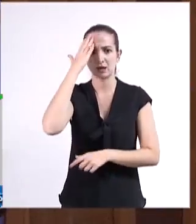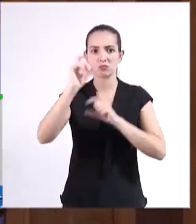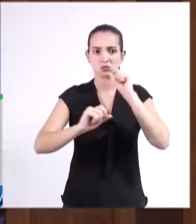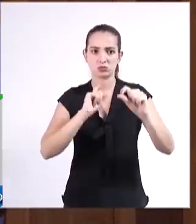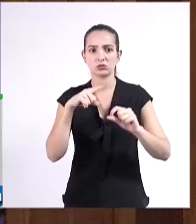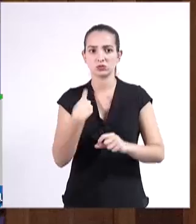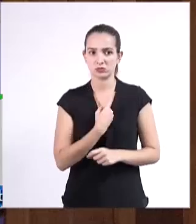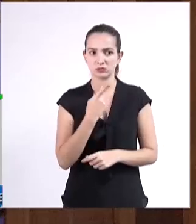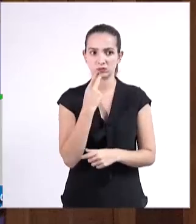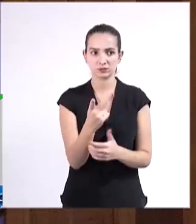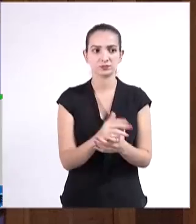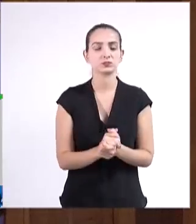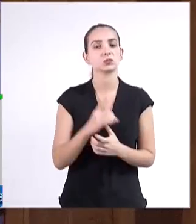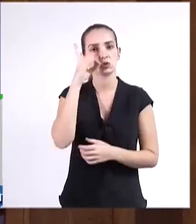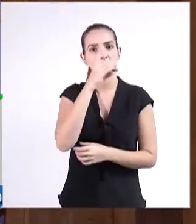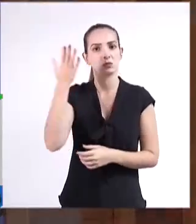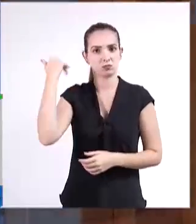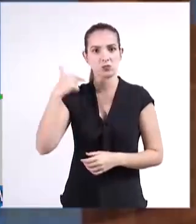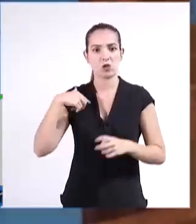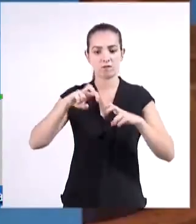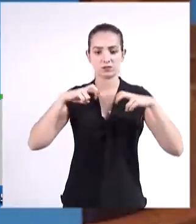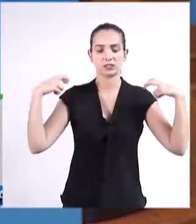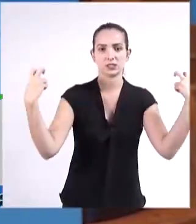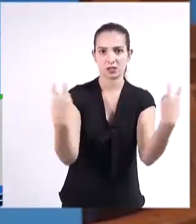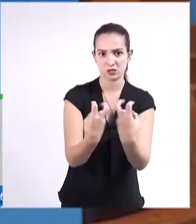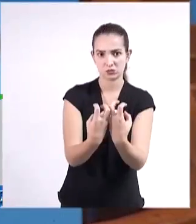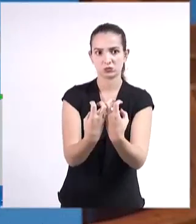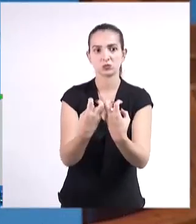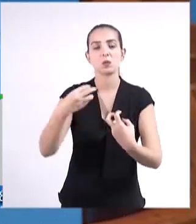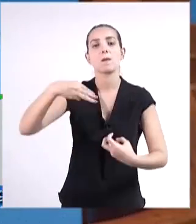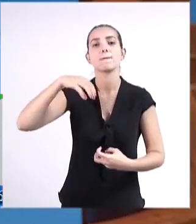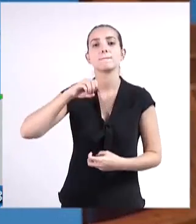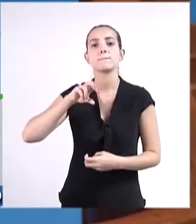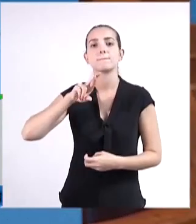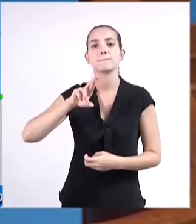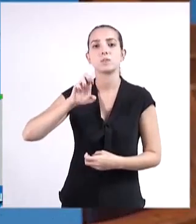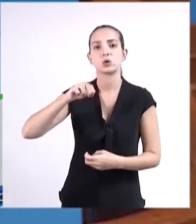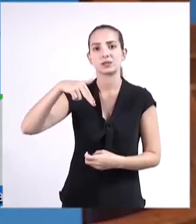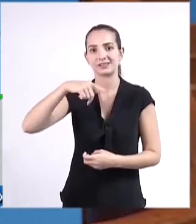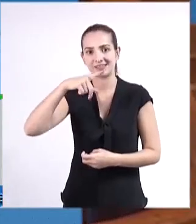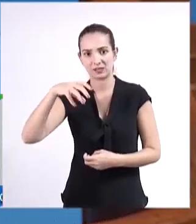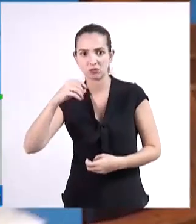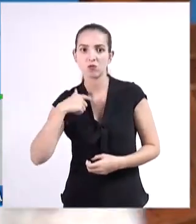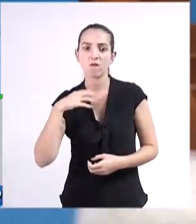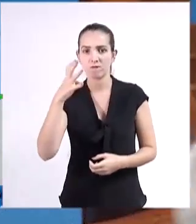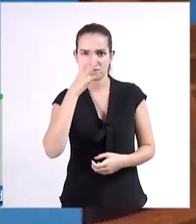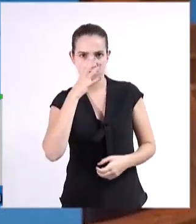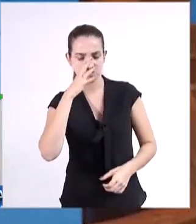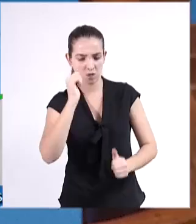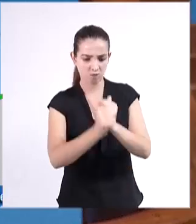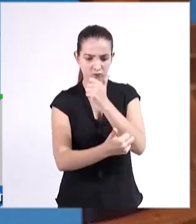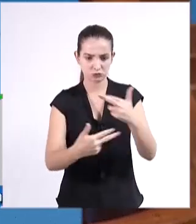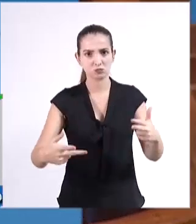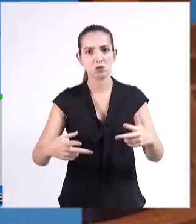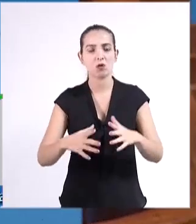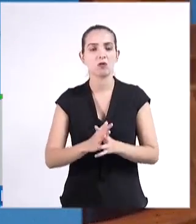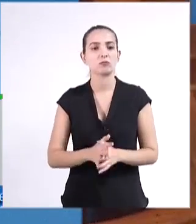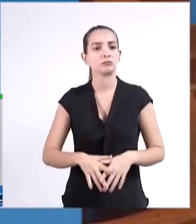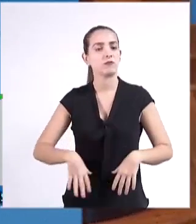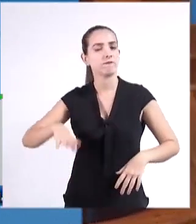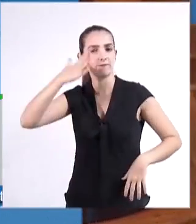estádio Morenão, assistindo um clássico de futebol do Mato Grosso do Sul, que é